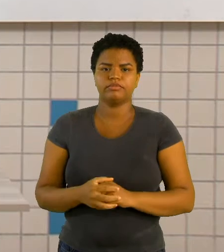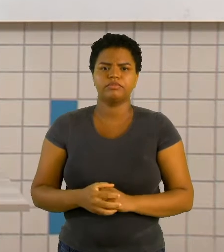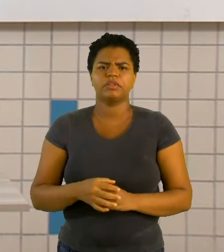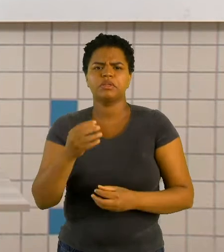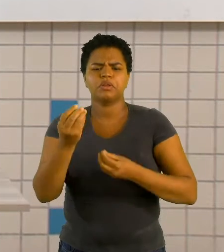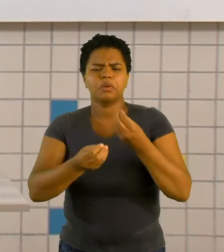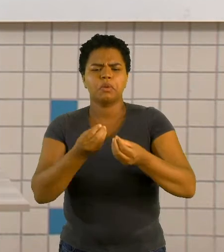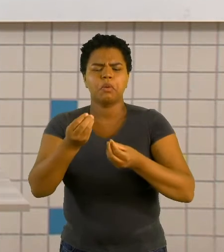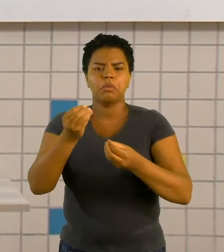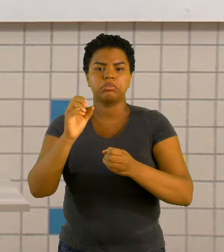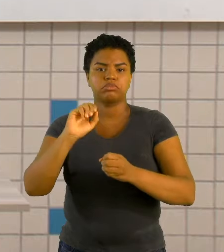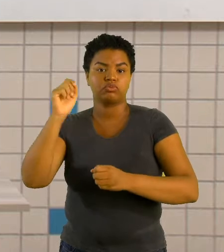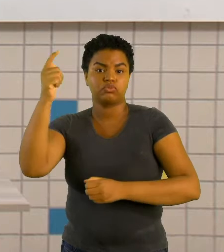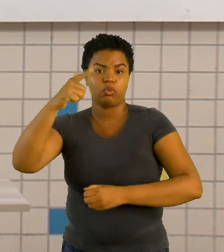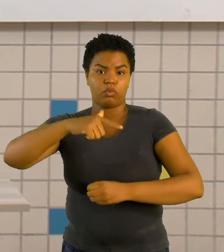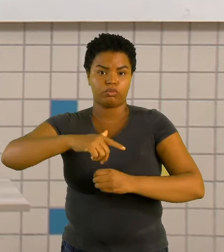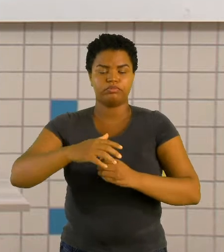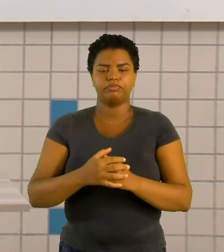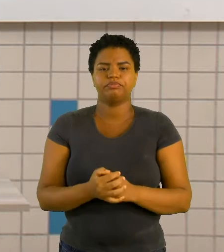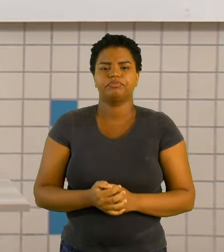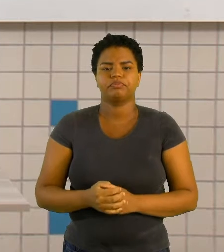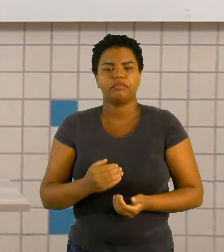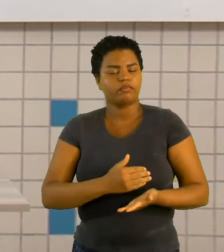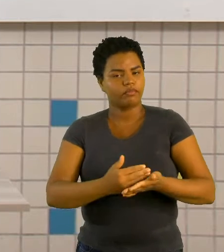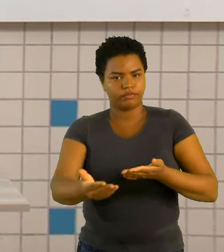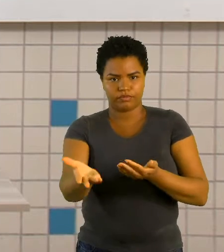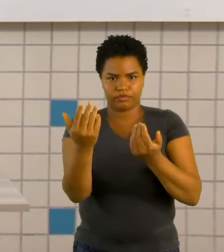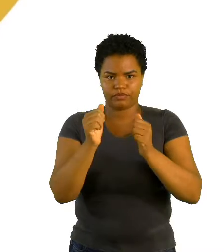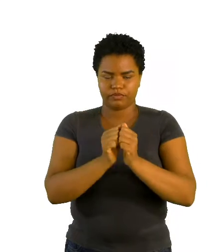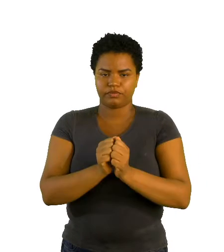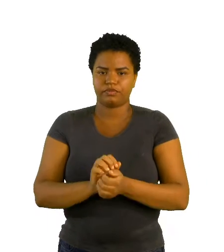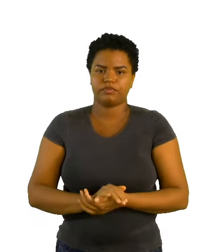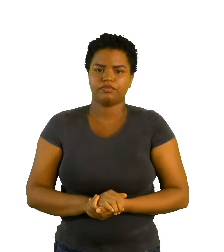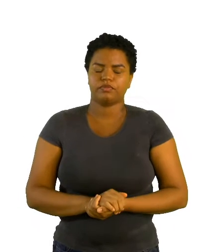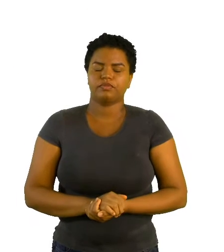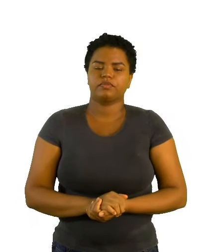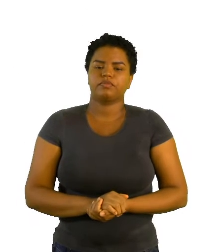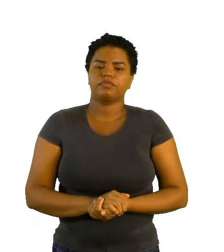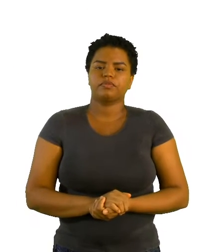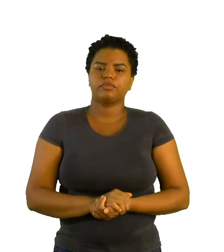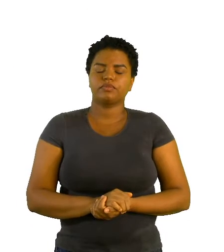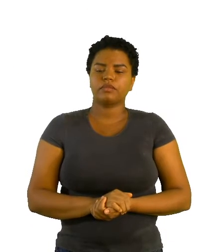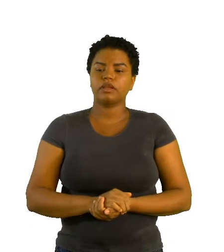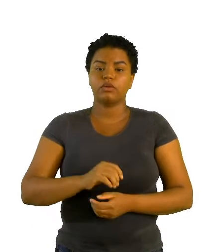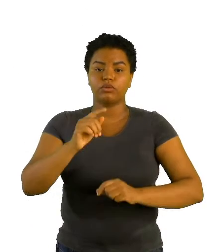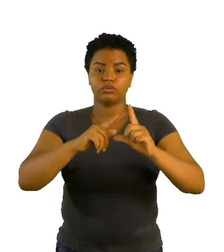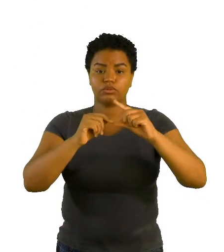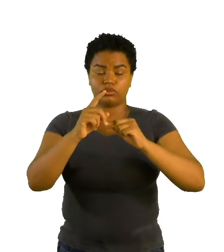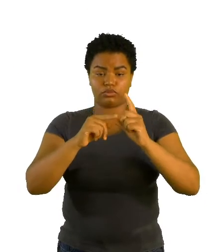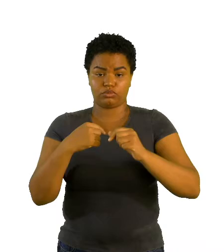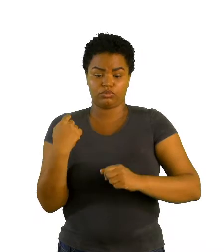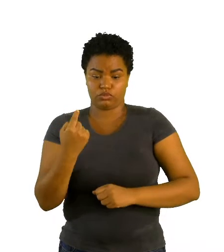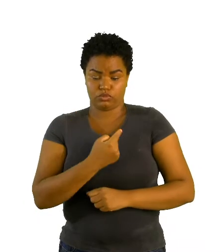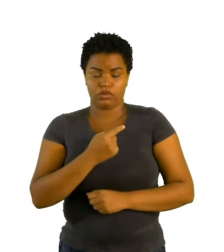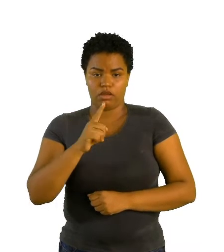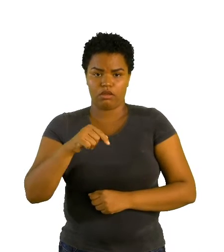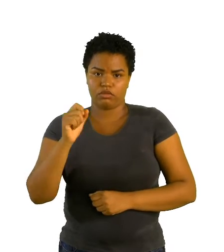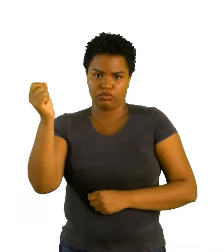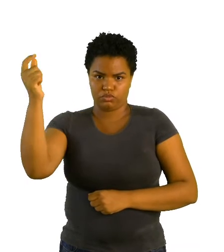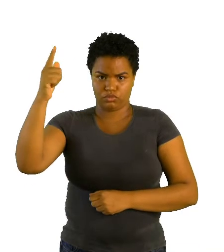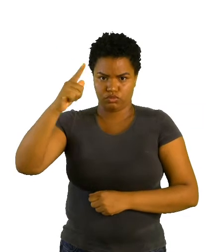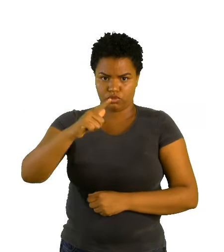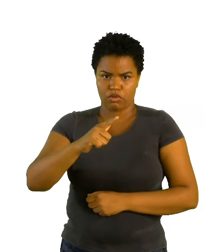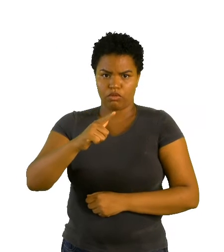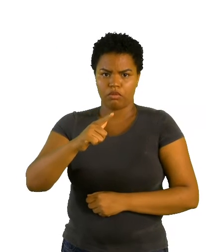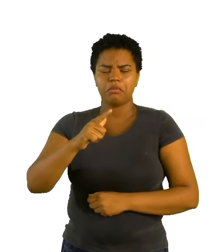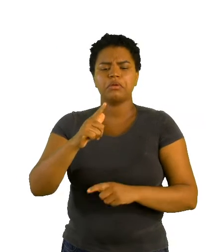feito. Vamos começar? Vem comigo. A nossa estrela é o Sol. Ele é considerado uma estrela